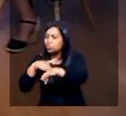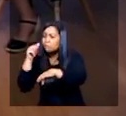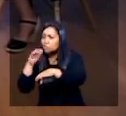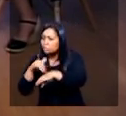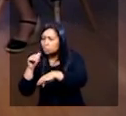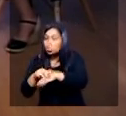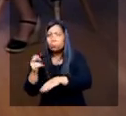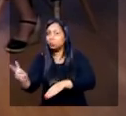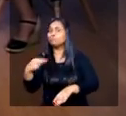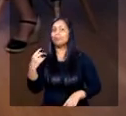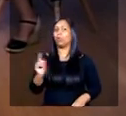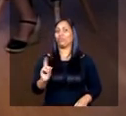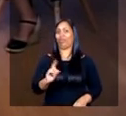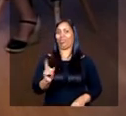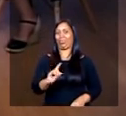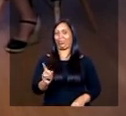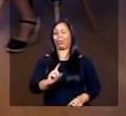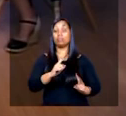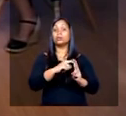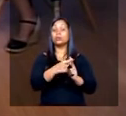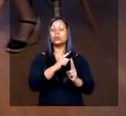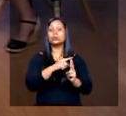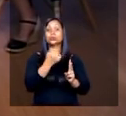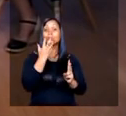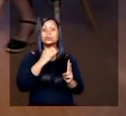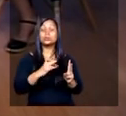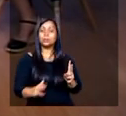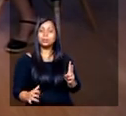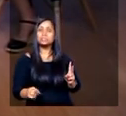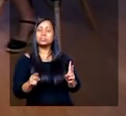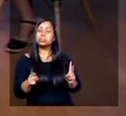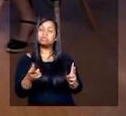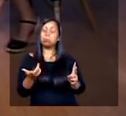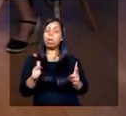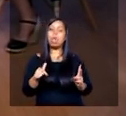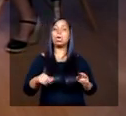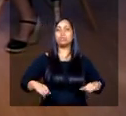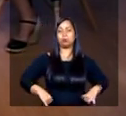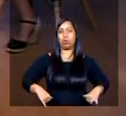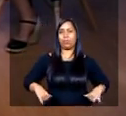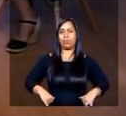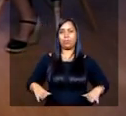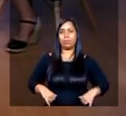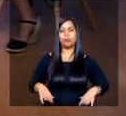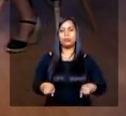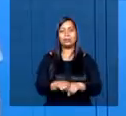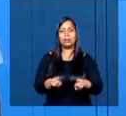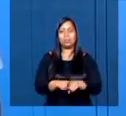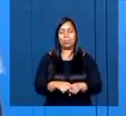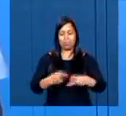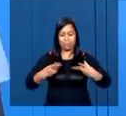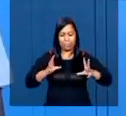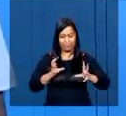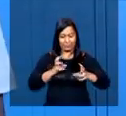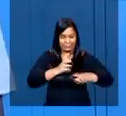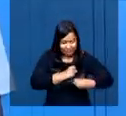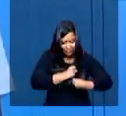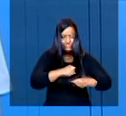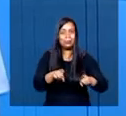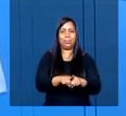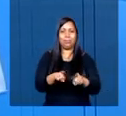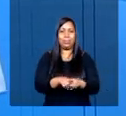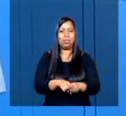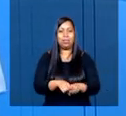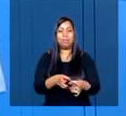atendia. Então, são 2 crianças que eu considerava crianças de risco para sofrimento, para fechamento psíquico. A gente nunca